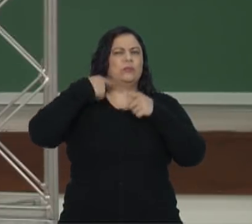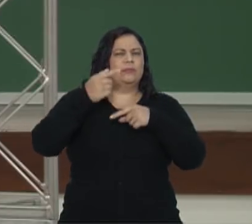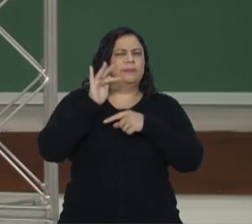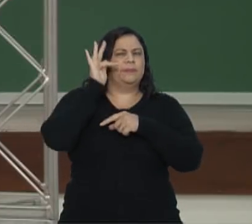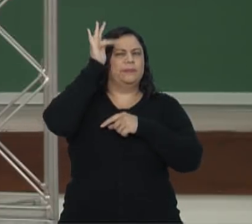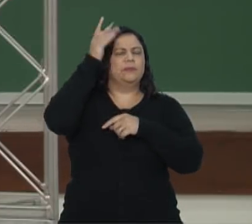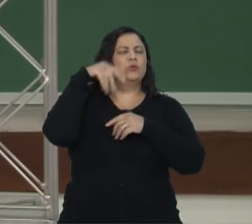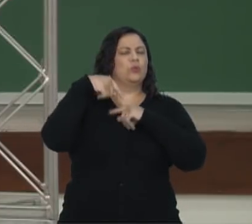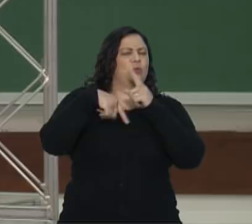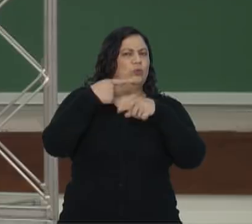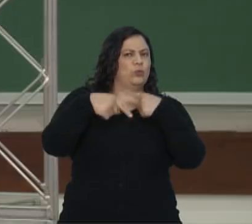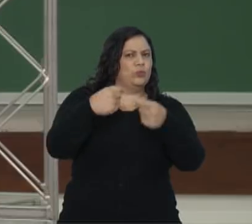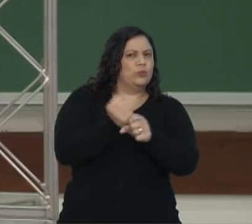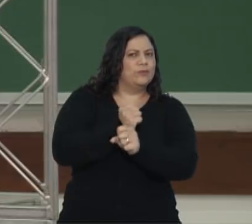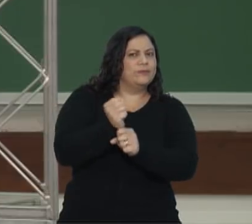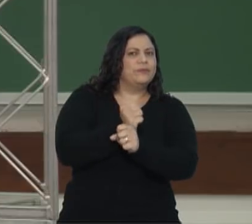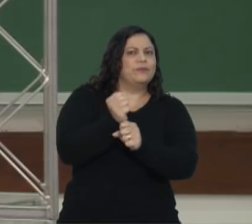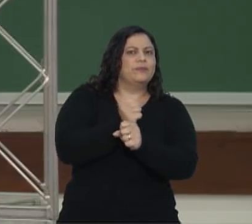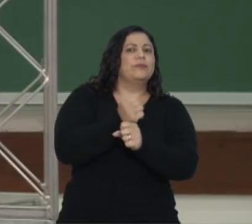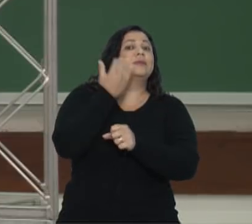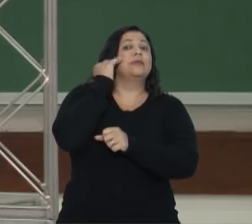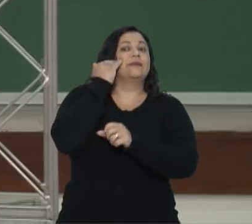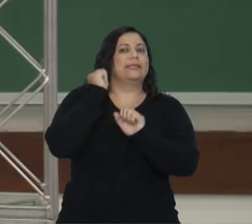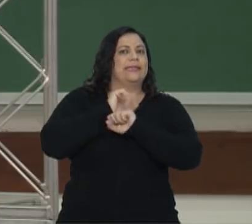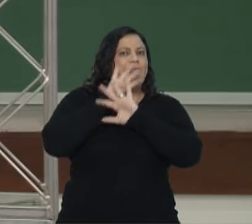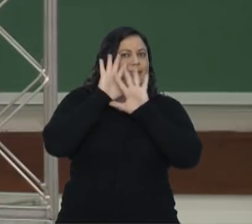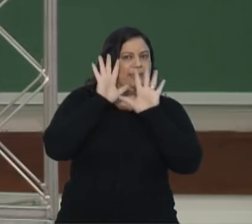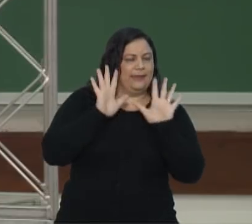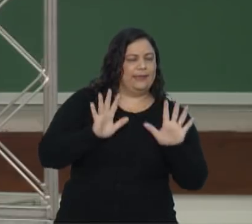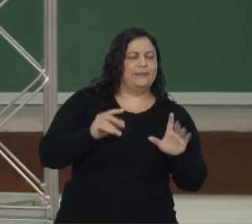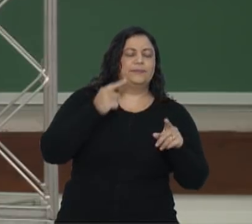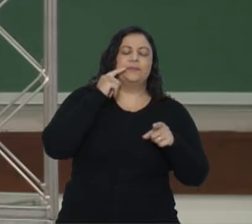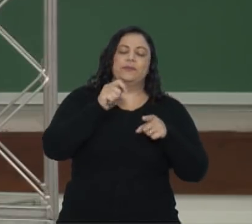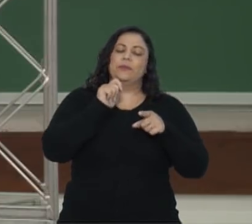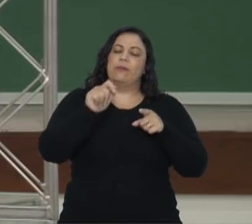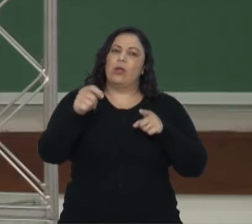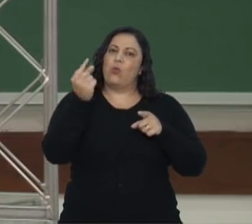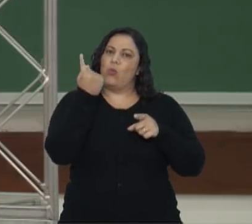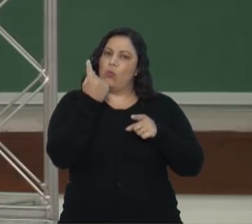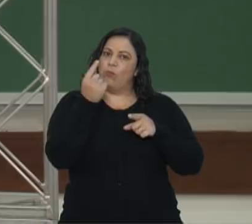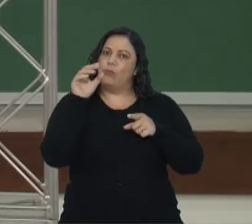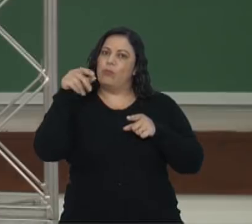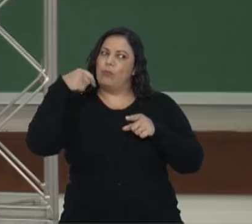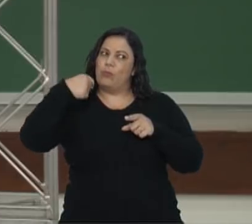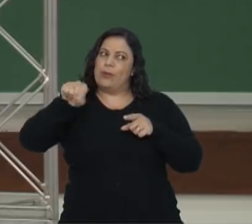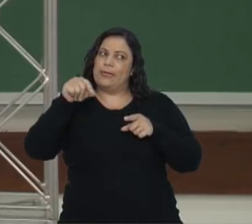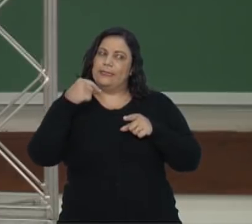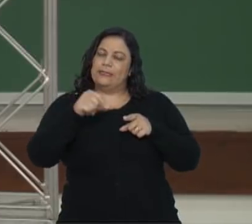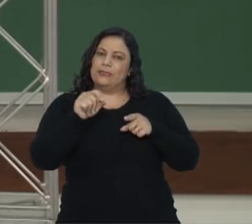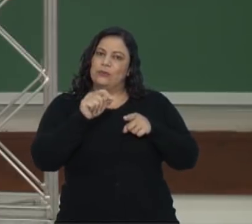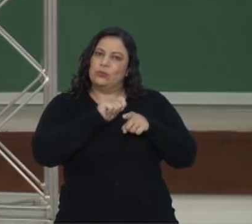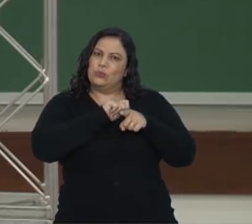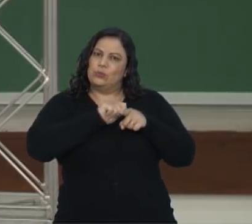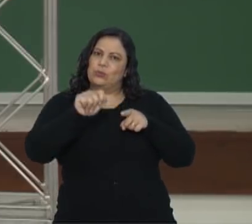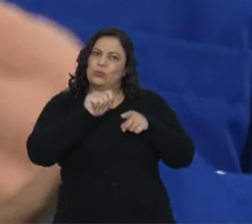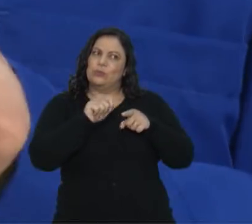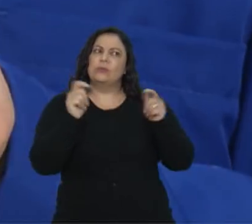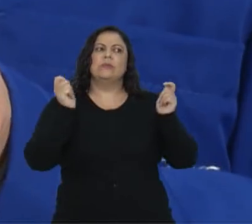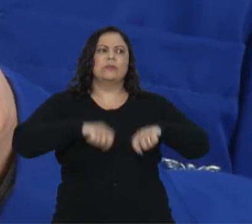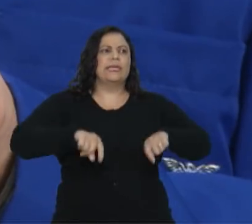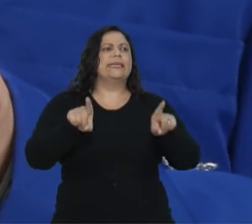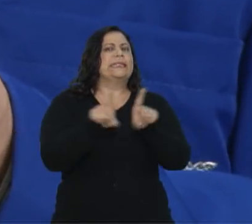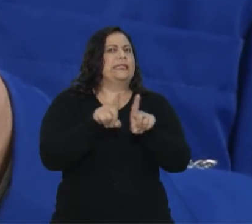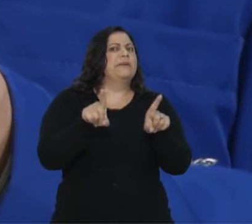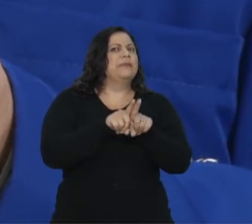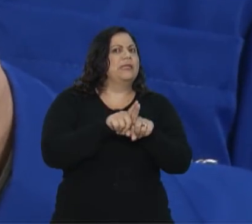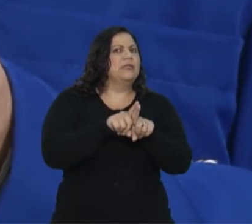outros anos, a gente vai entender essa constituição química. E quando eu pego um palito de fósforo, ele também tem na sua